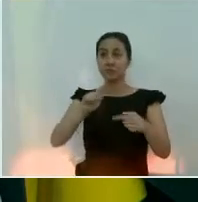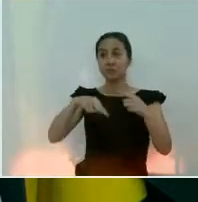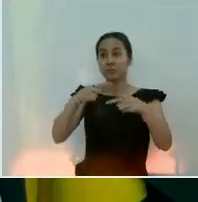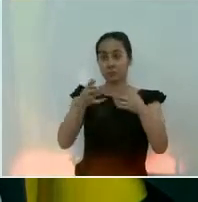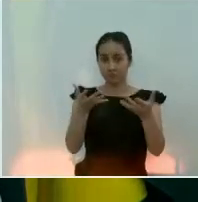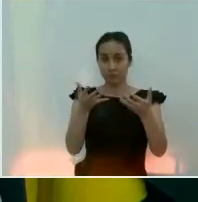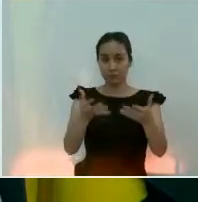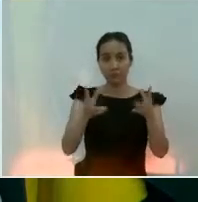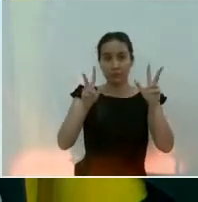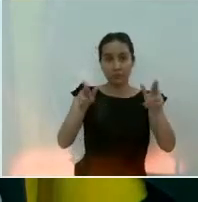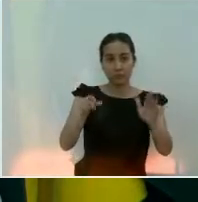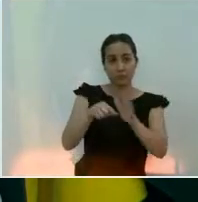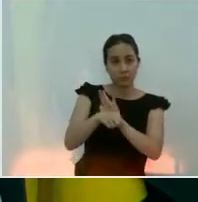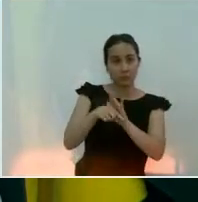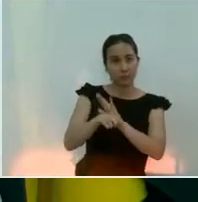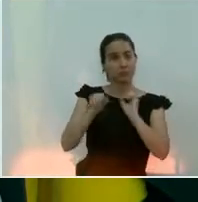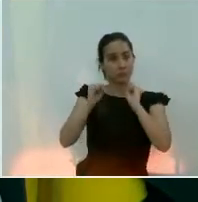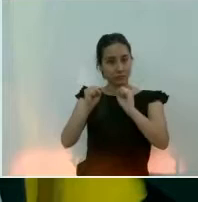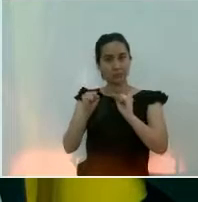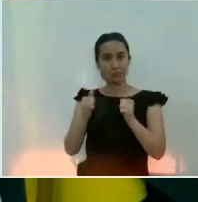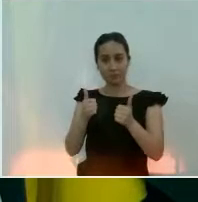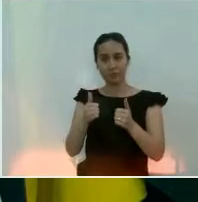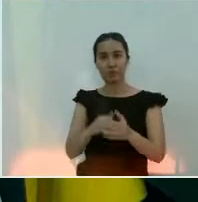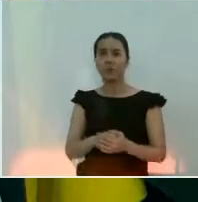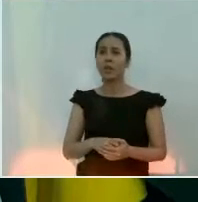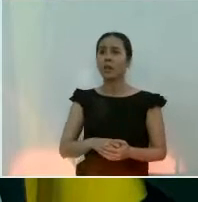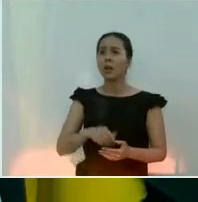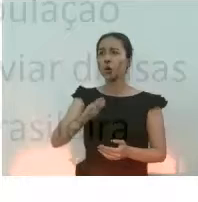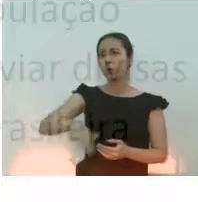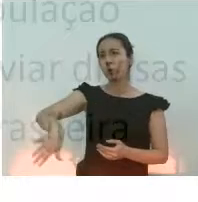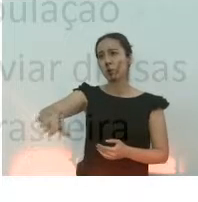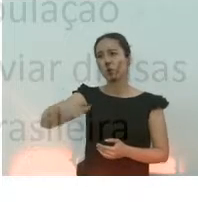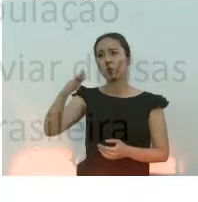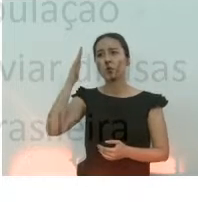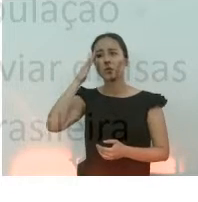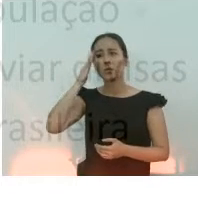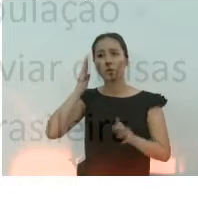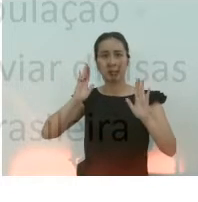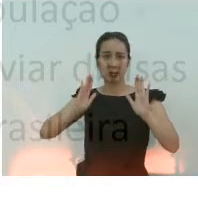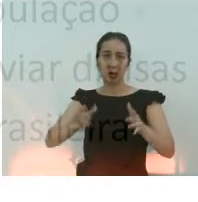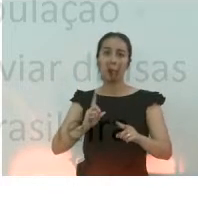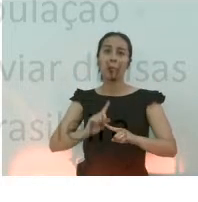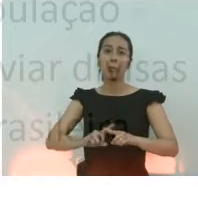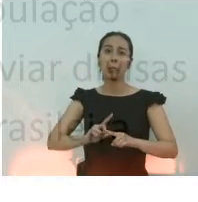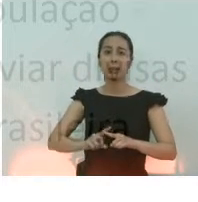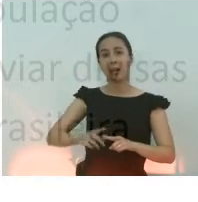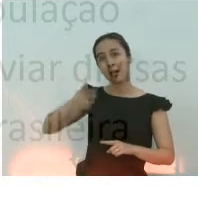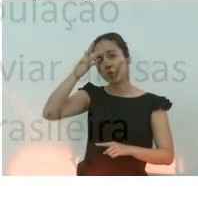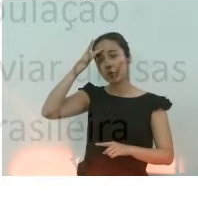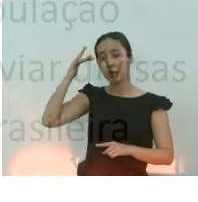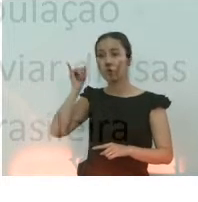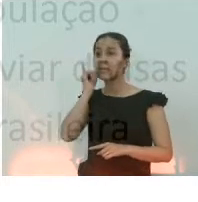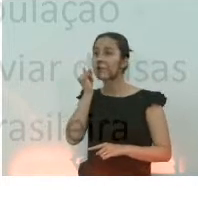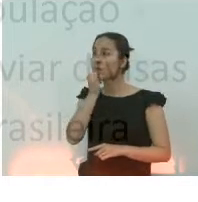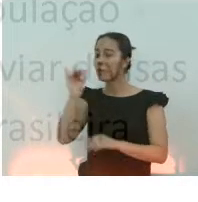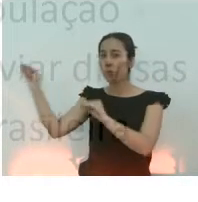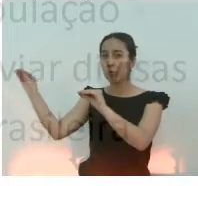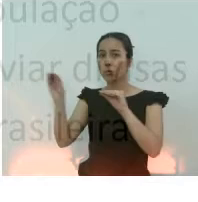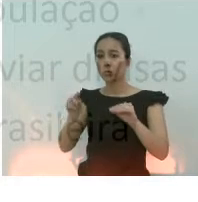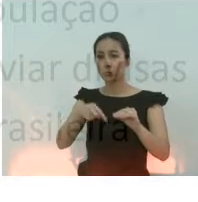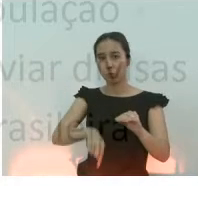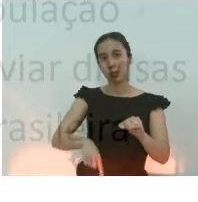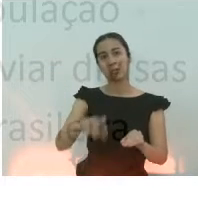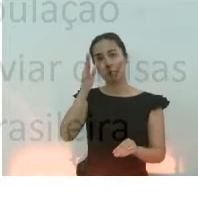fenômeno da imigração italiana todo mundo já sabe a unificação da itália por volta de 1860 1861